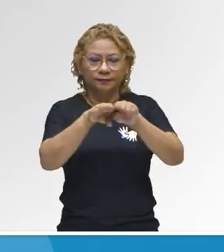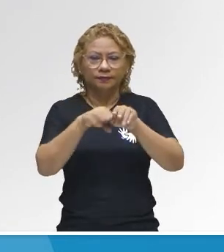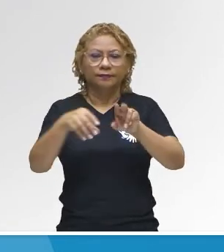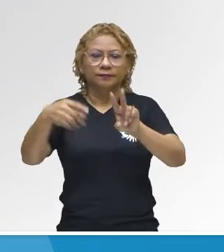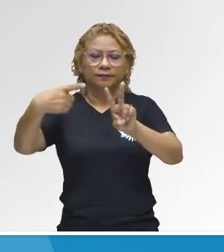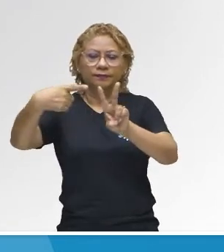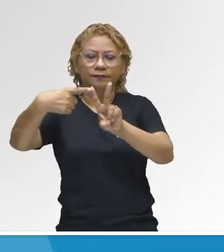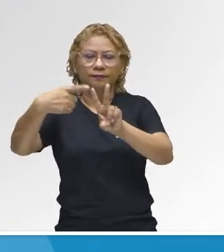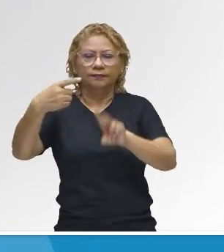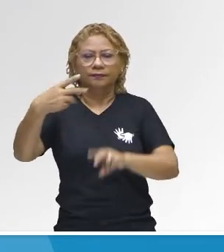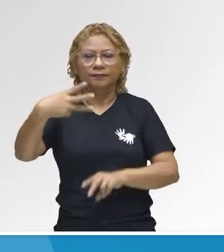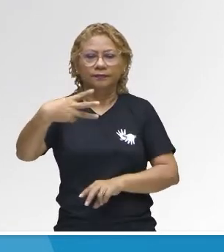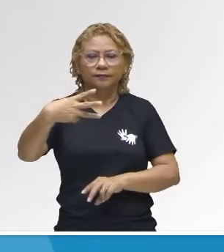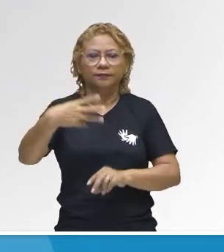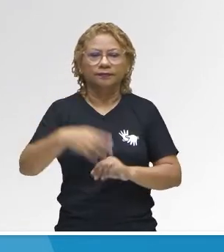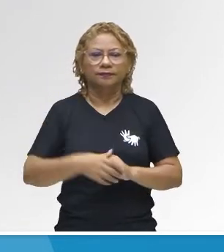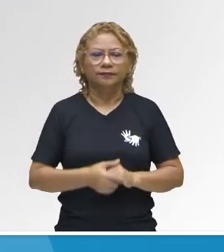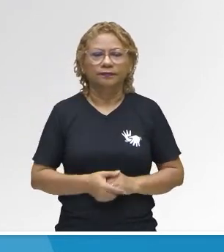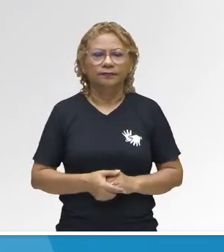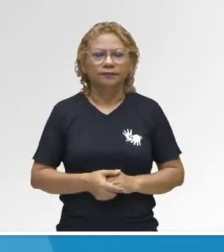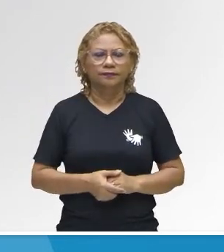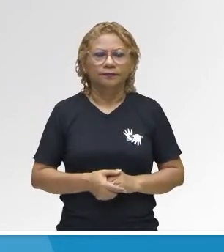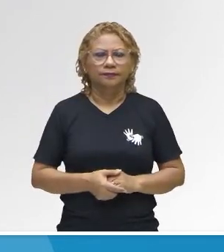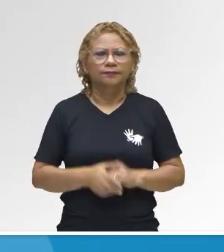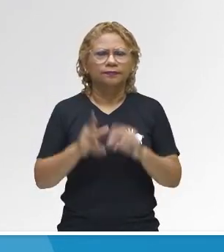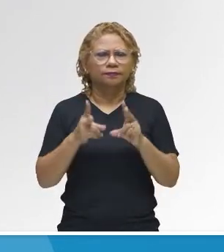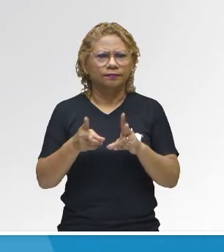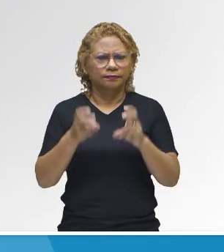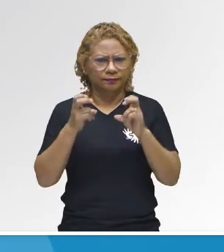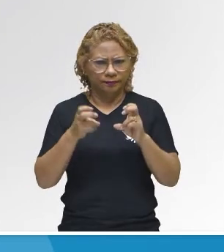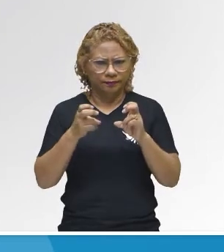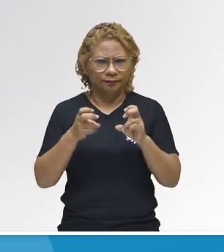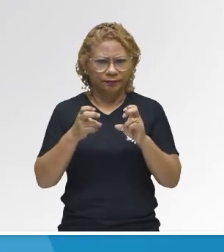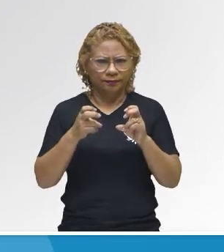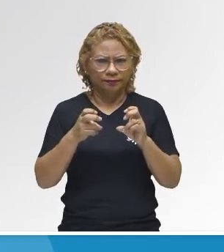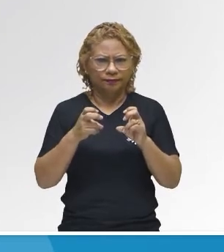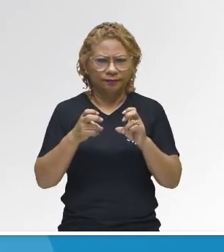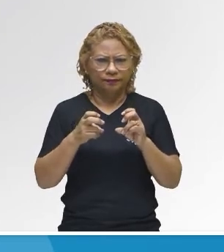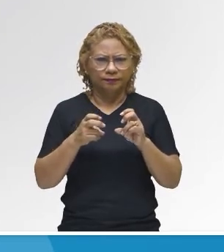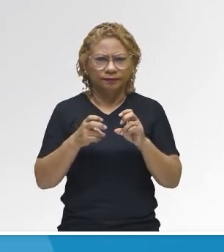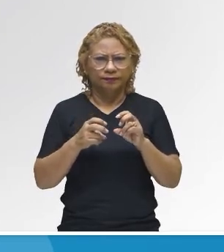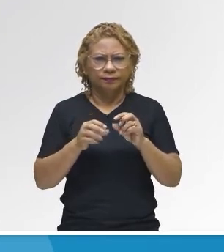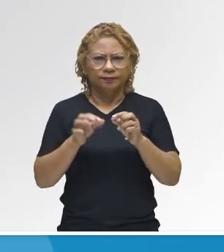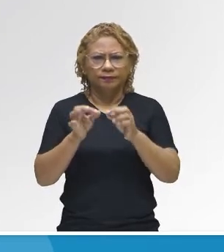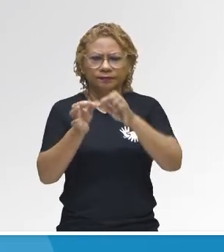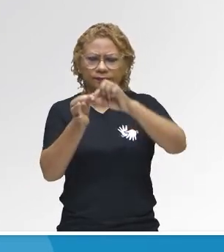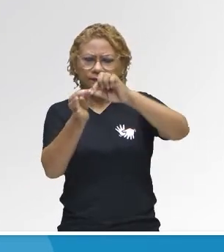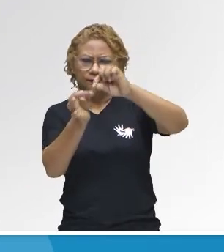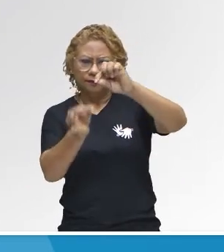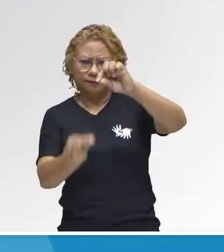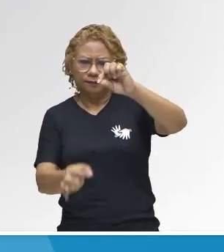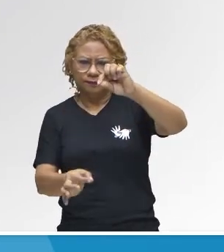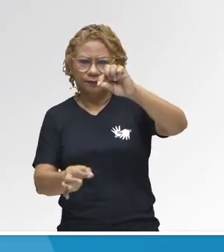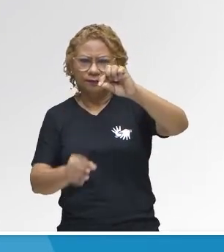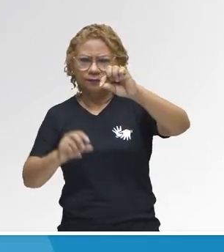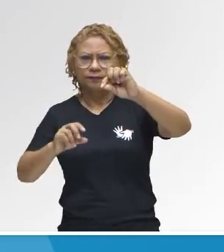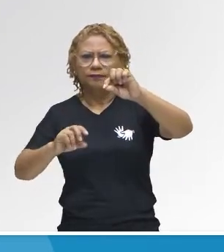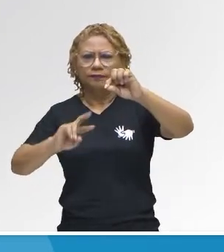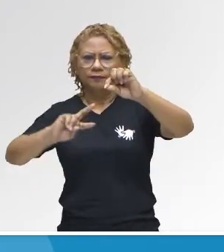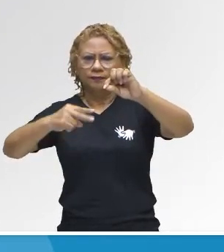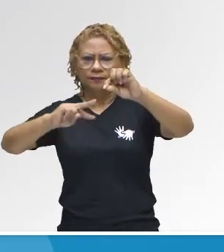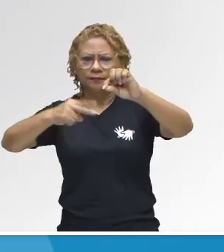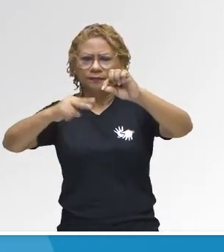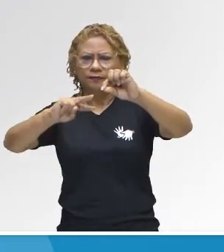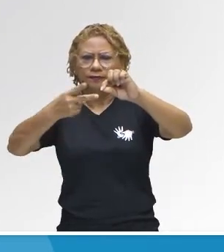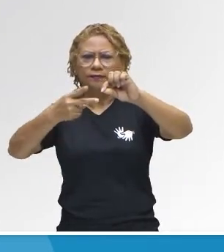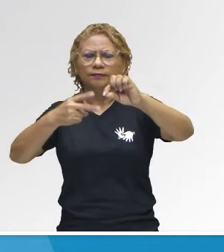de 3. E observe que o valor da tangente sempre vai aumentando conforme a gente vai